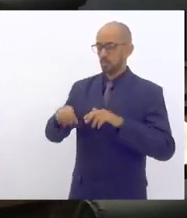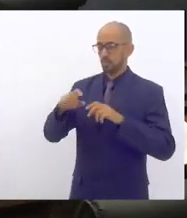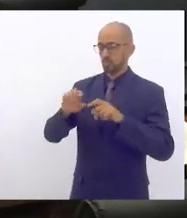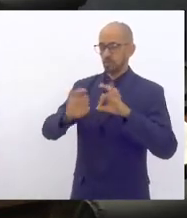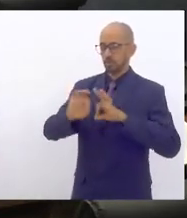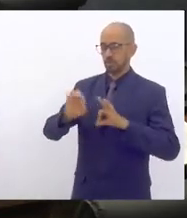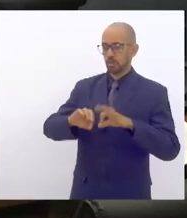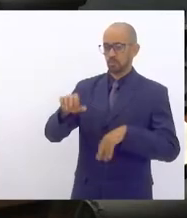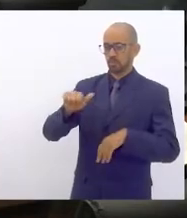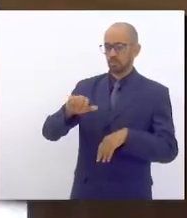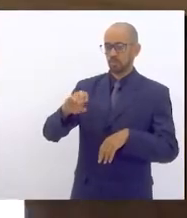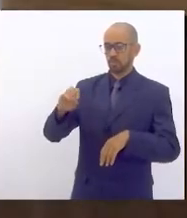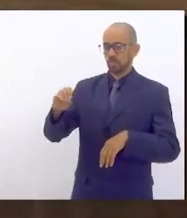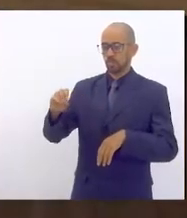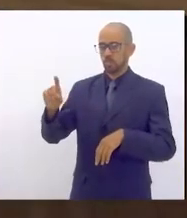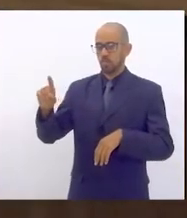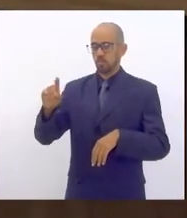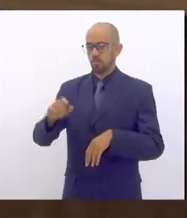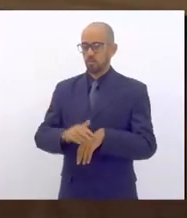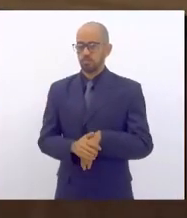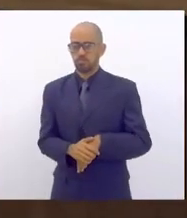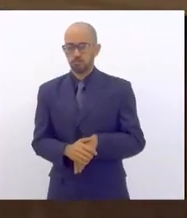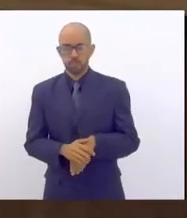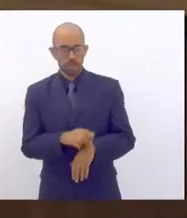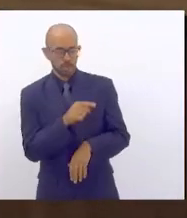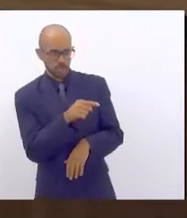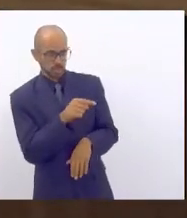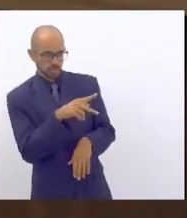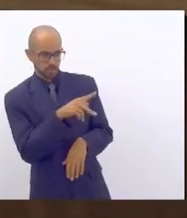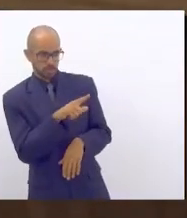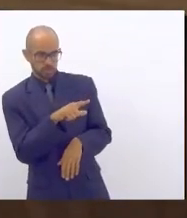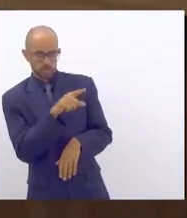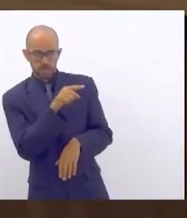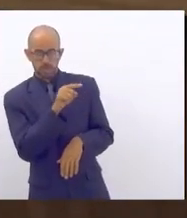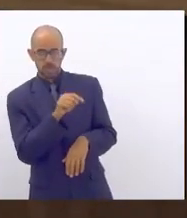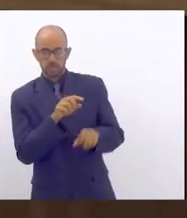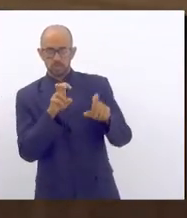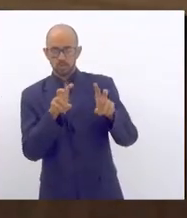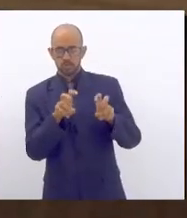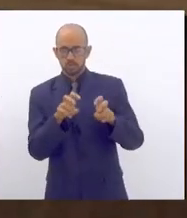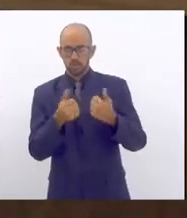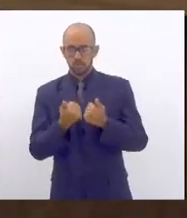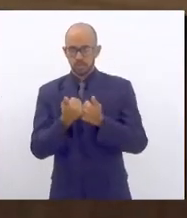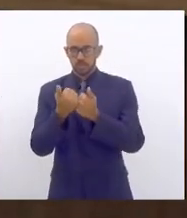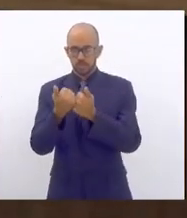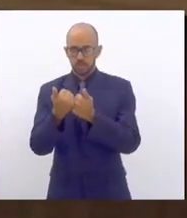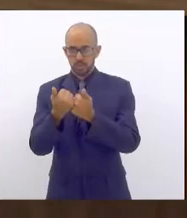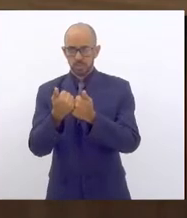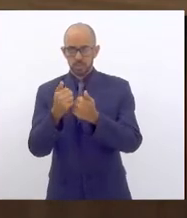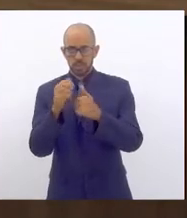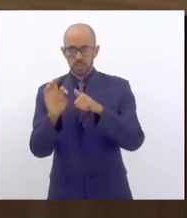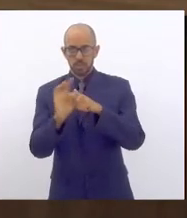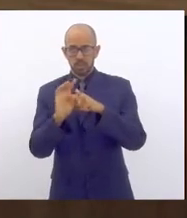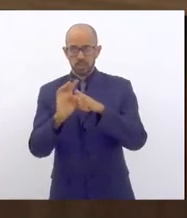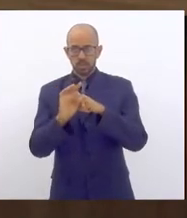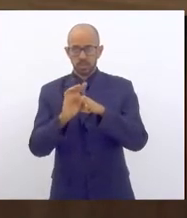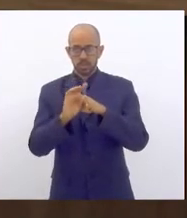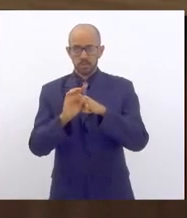Presidente, esse projeto trata-se da matéria sobre assistência técnica para moradias